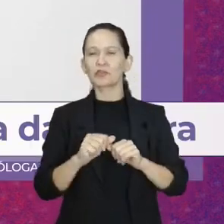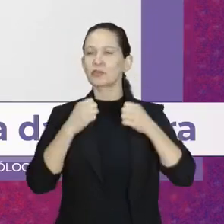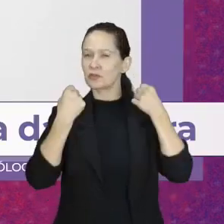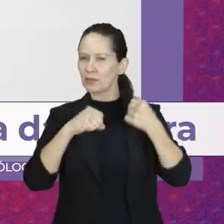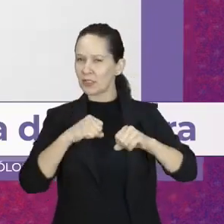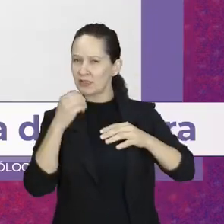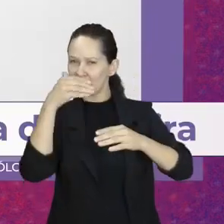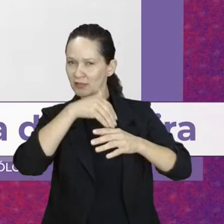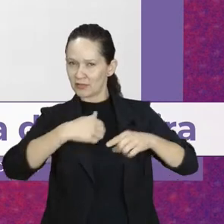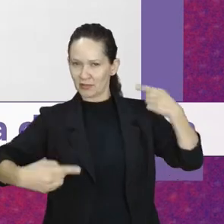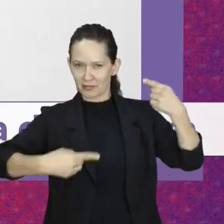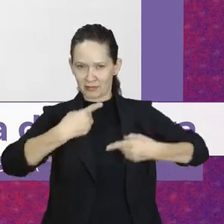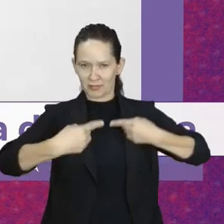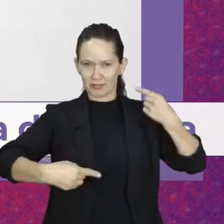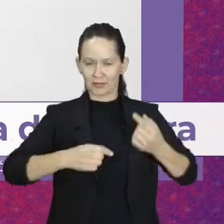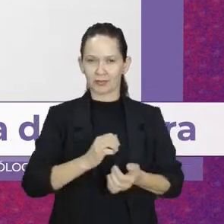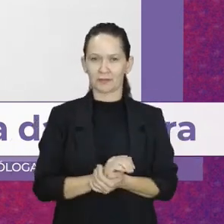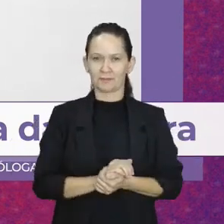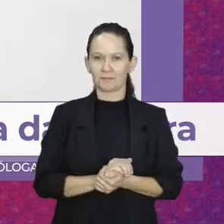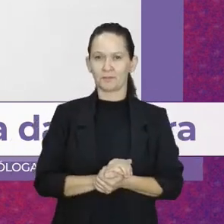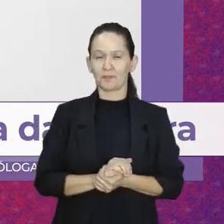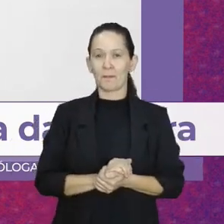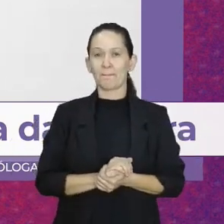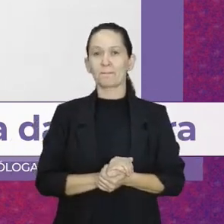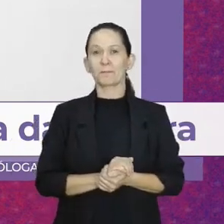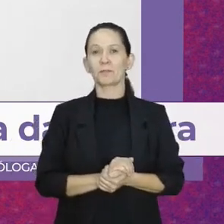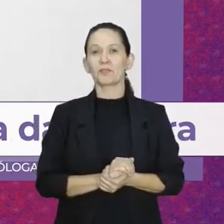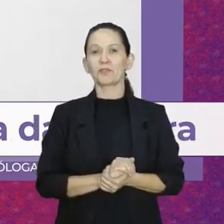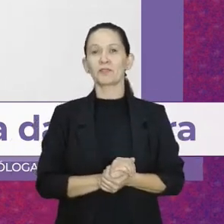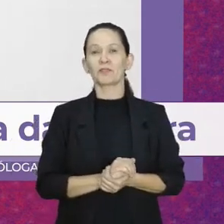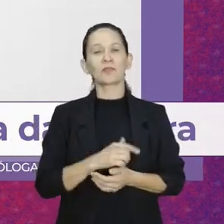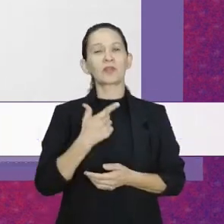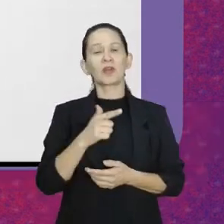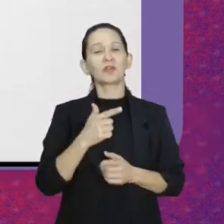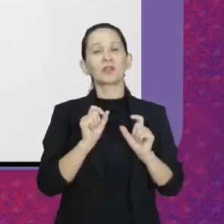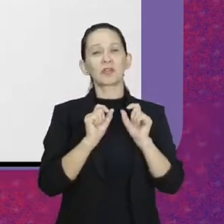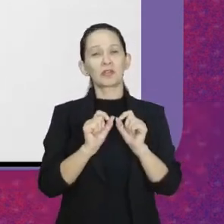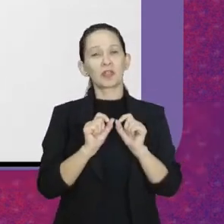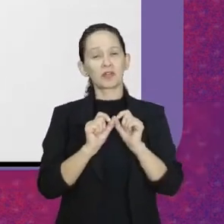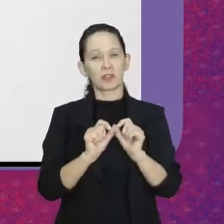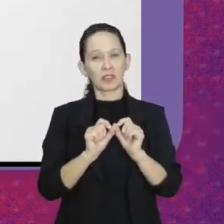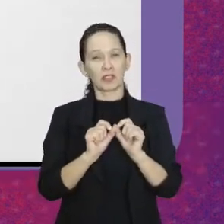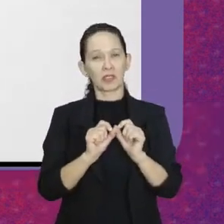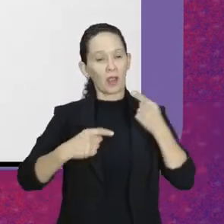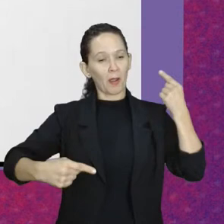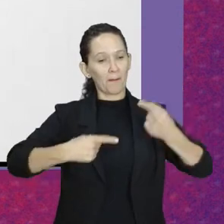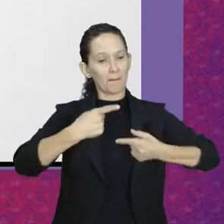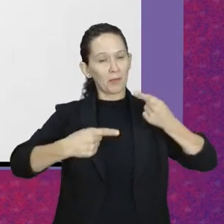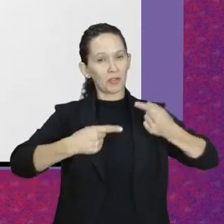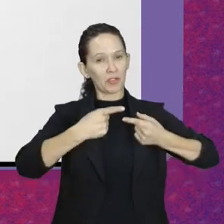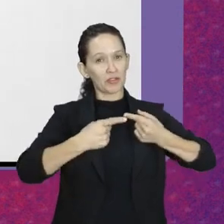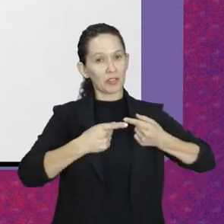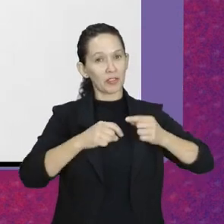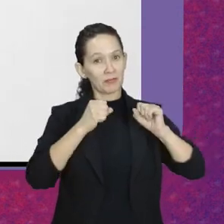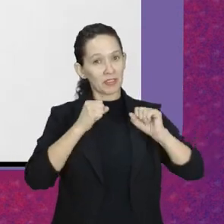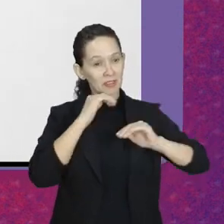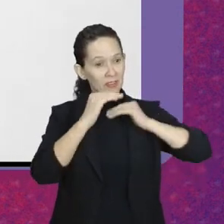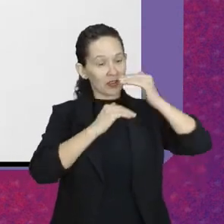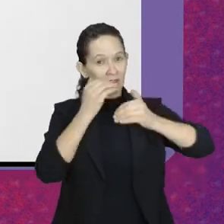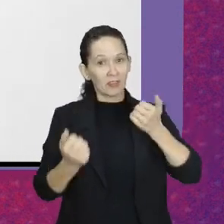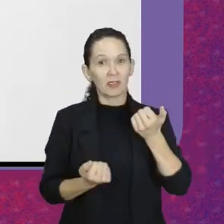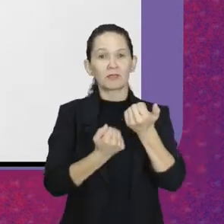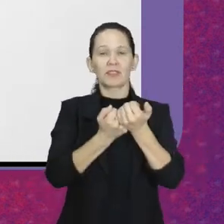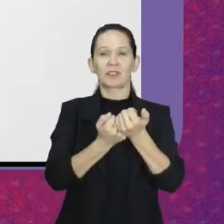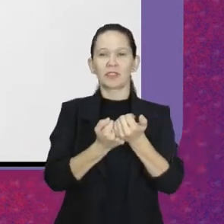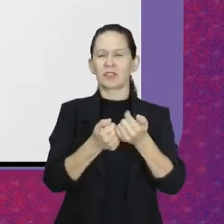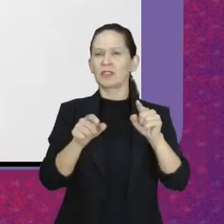políticas de cuidado, elas precisam ser integradas, elas não podem ser políticas fragmentadas, e nesse